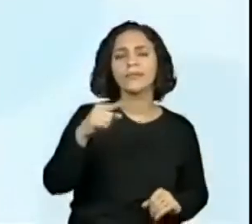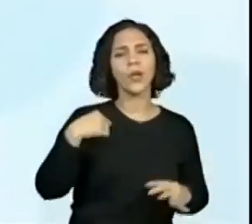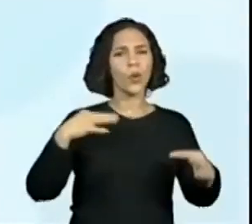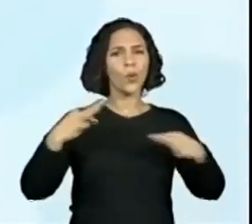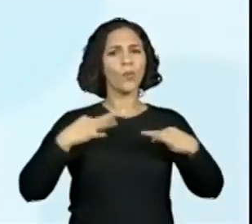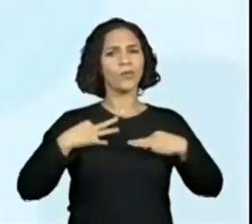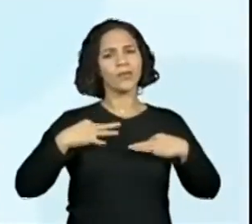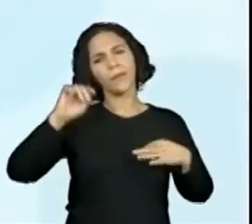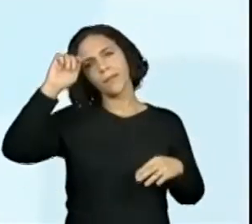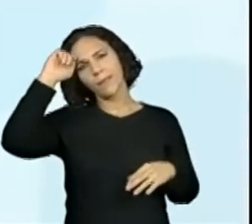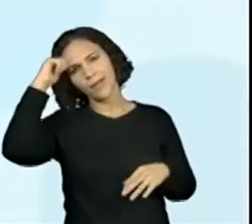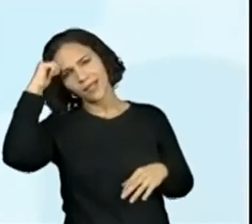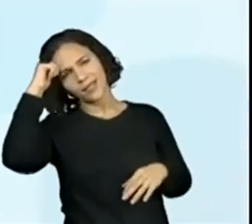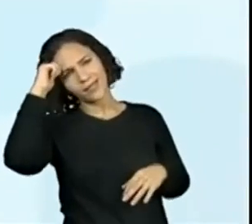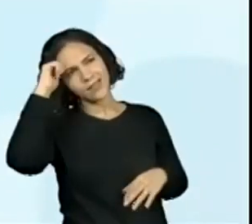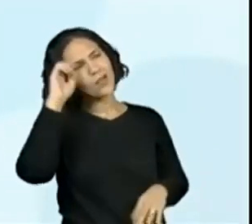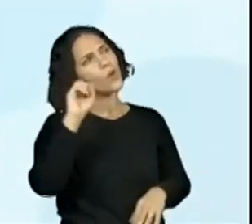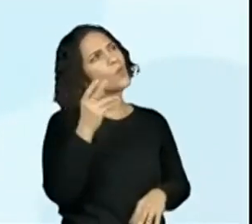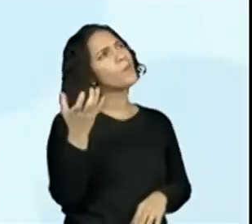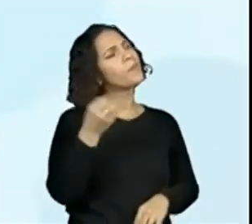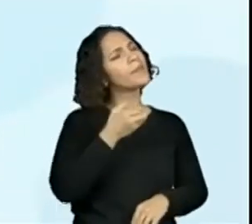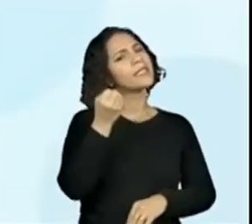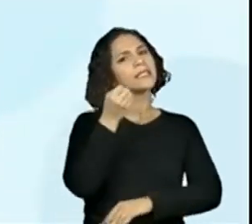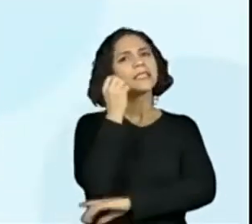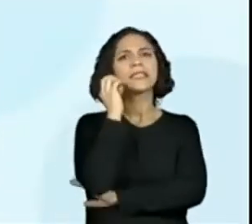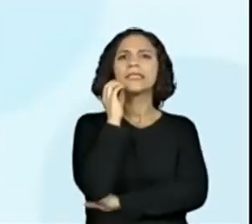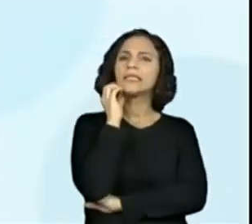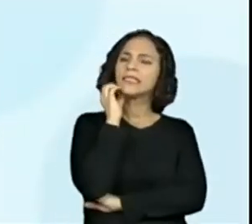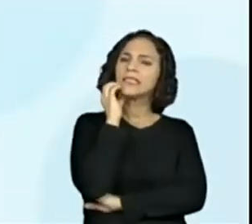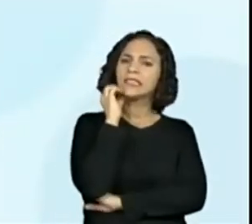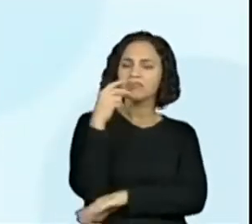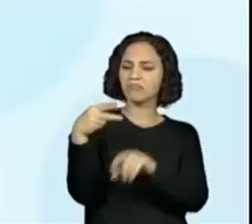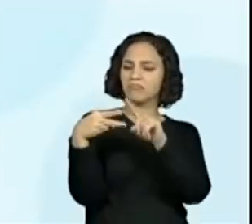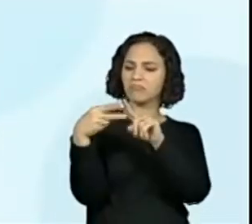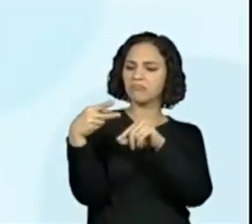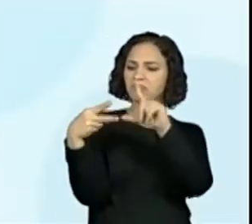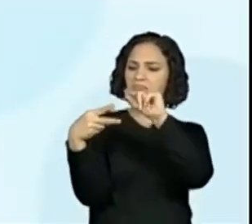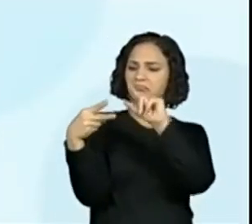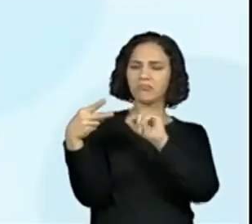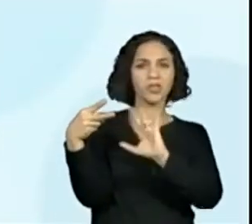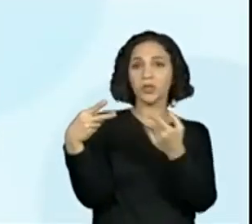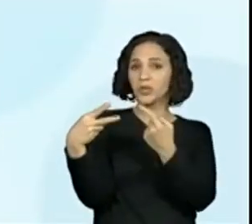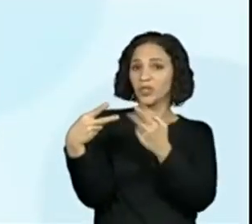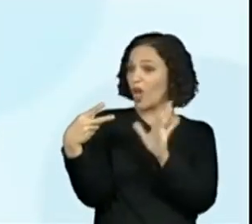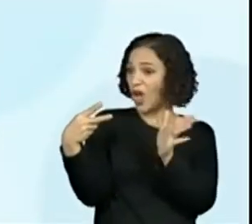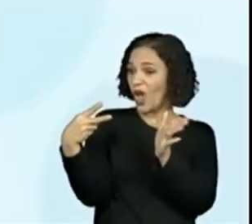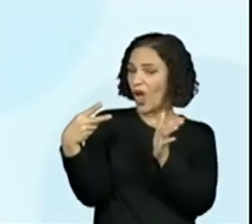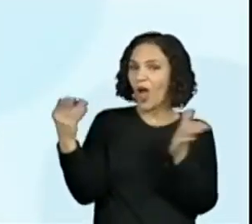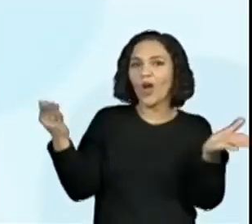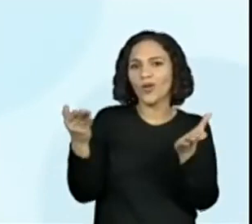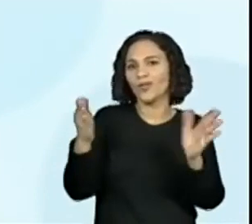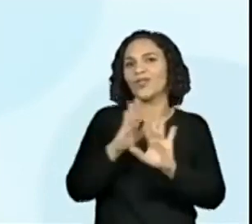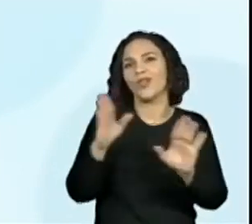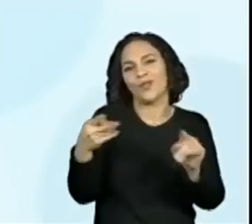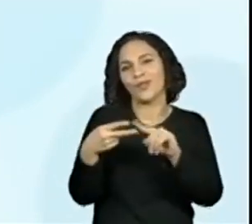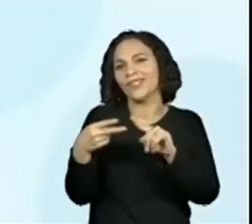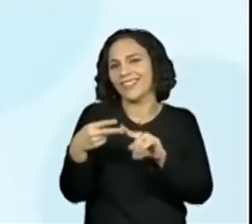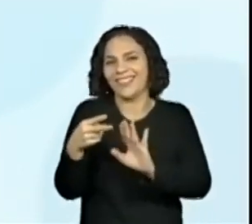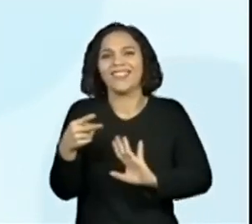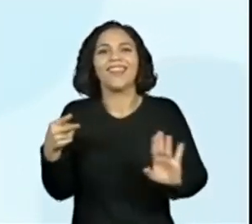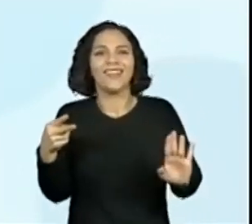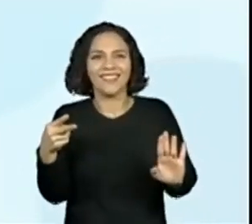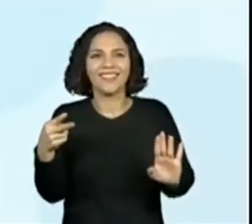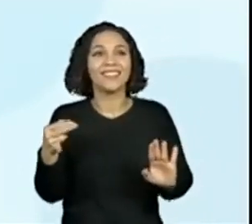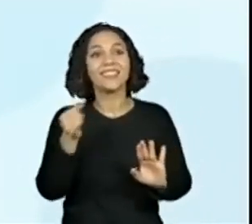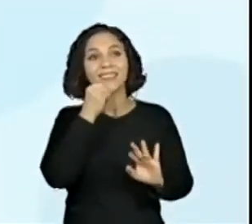blusa preta ou branca e aí só tem essas duas opções e hoje só tem